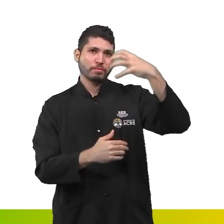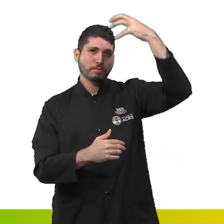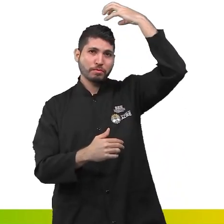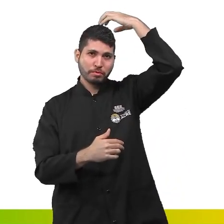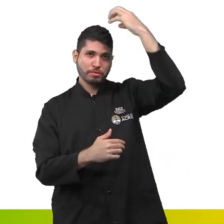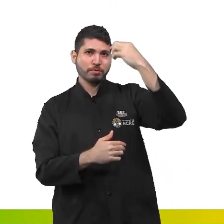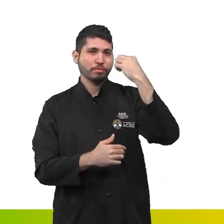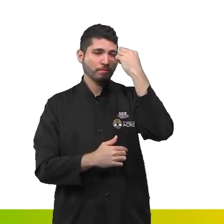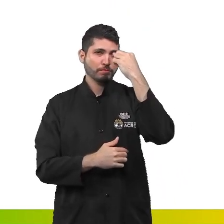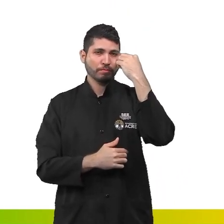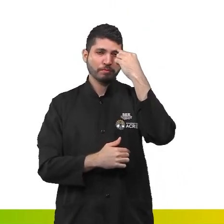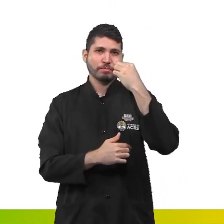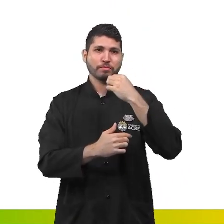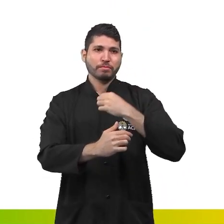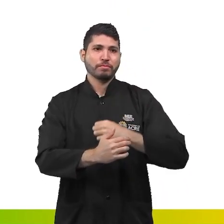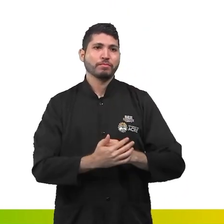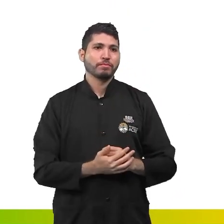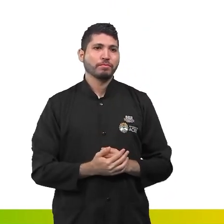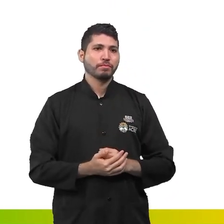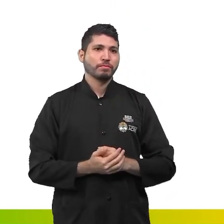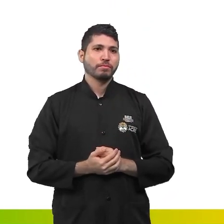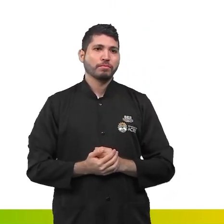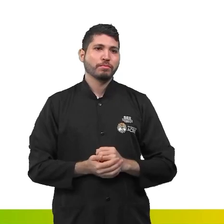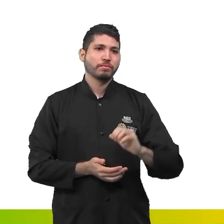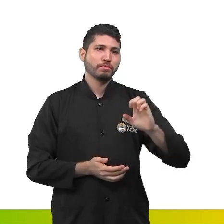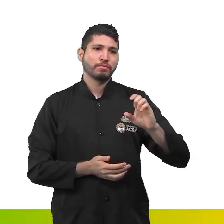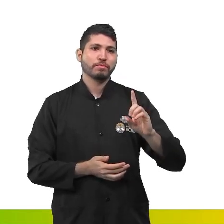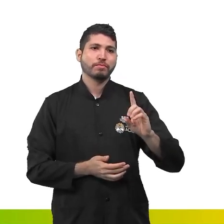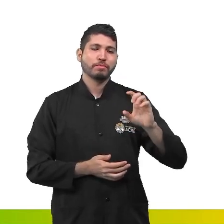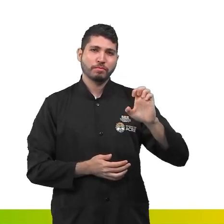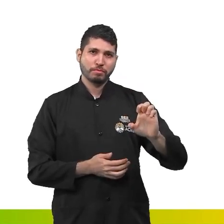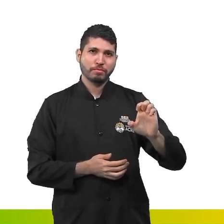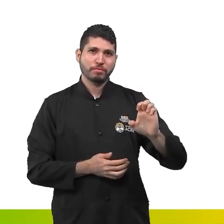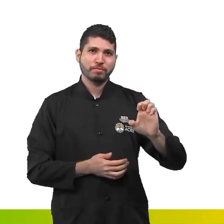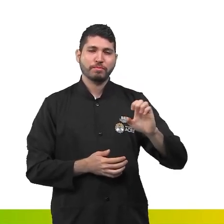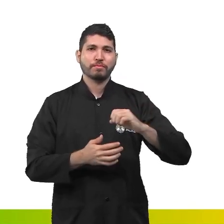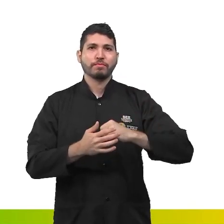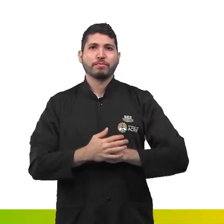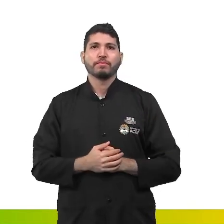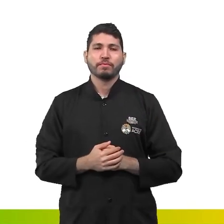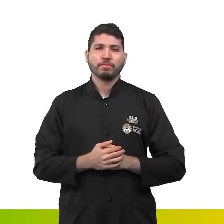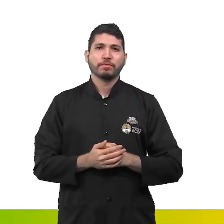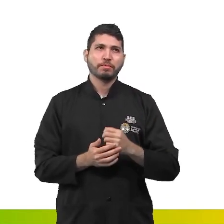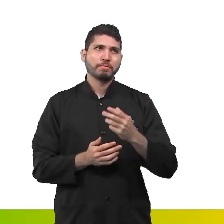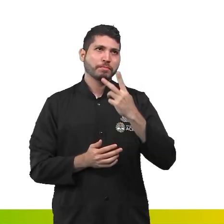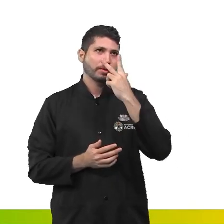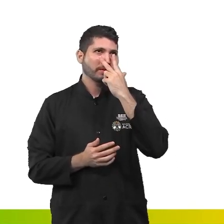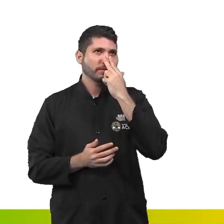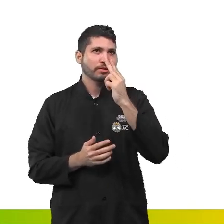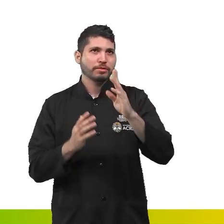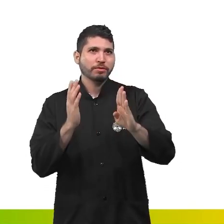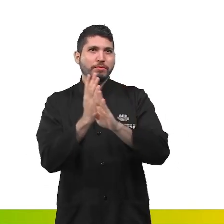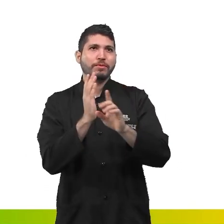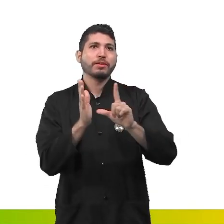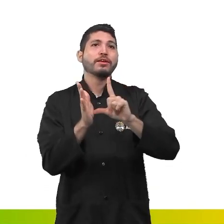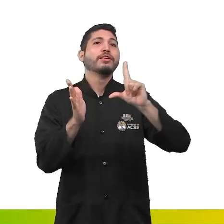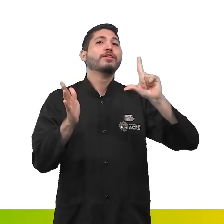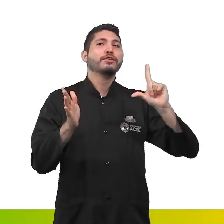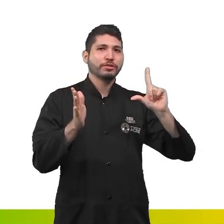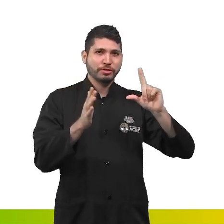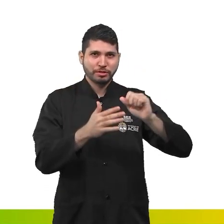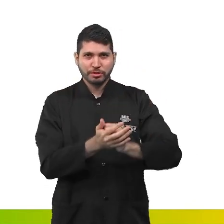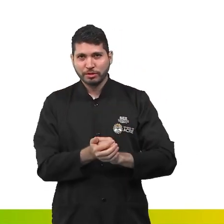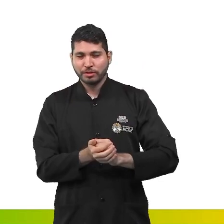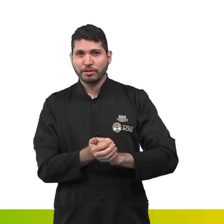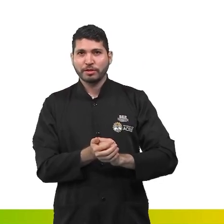pensou? Duarte Pacheco Pereira parece que foi quem descobriu o Brasil antes de Cabral, e tudo